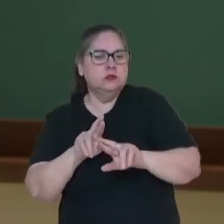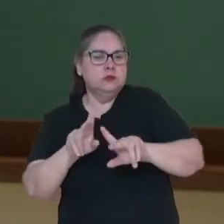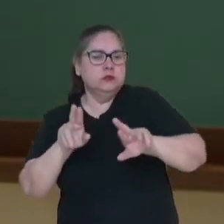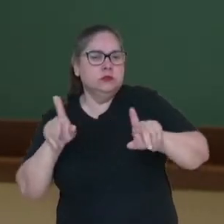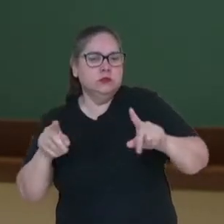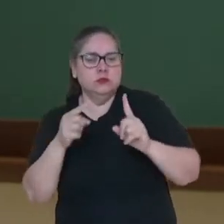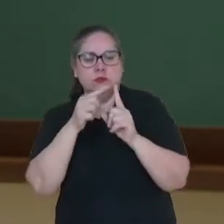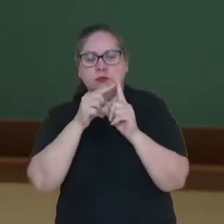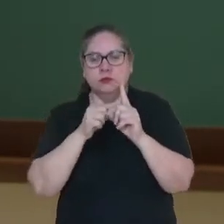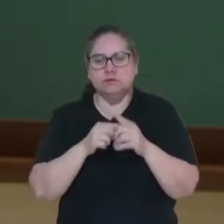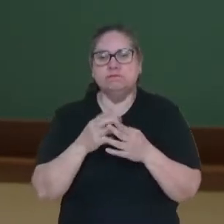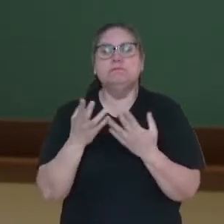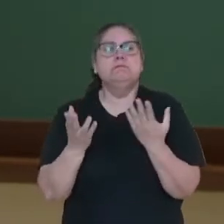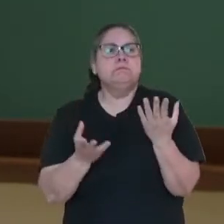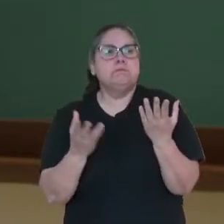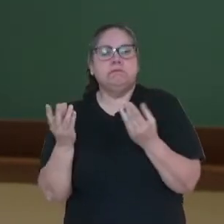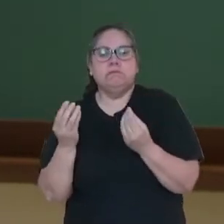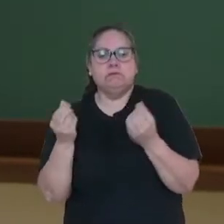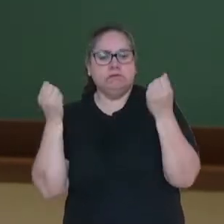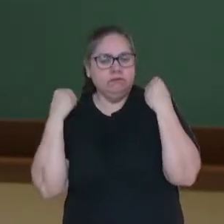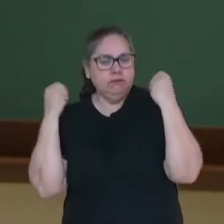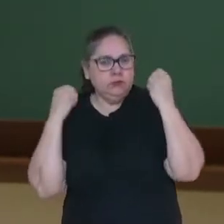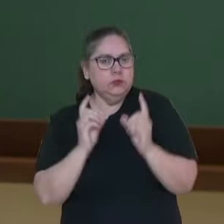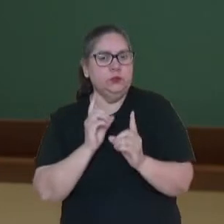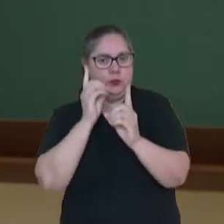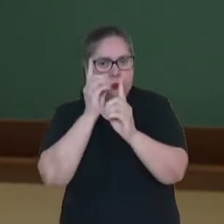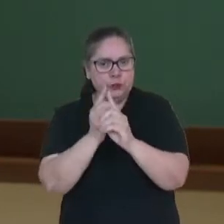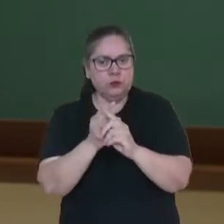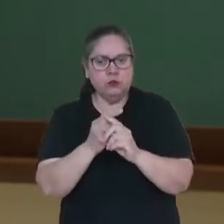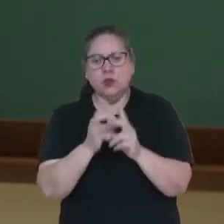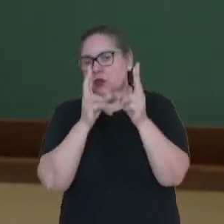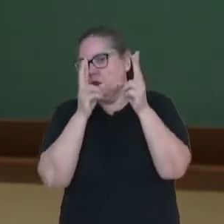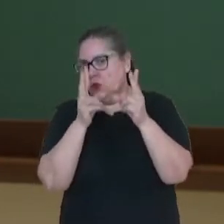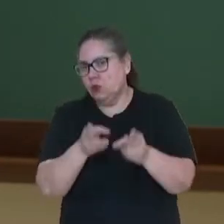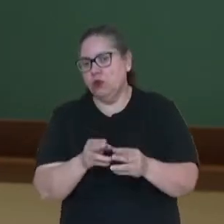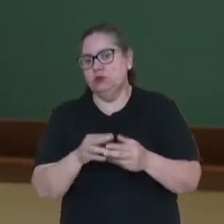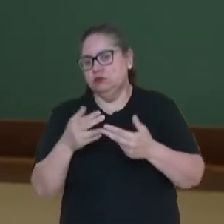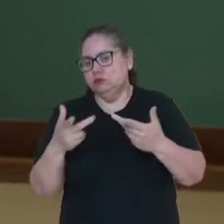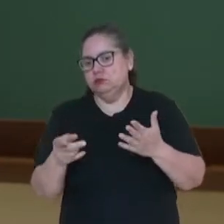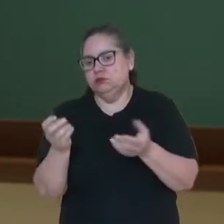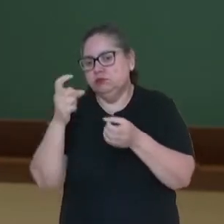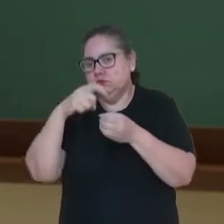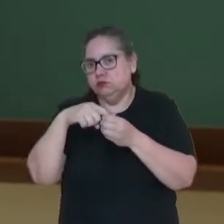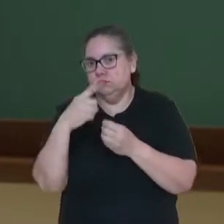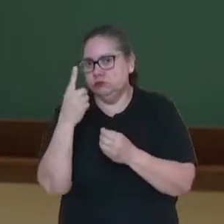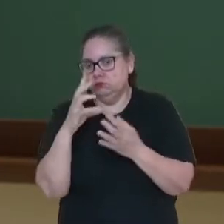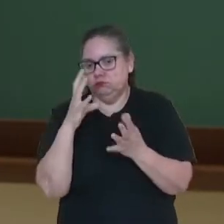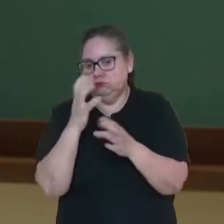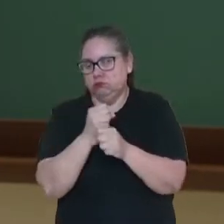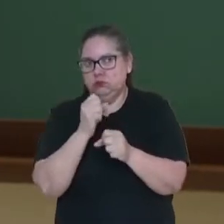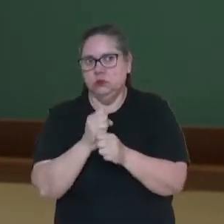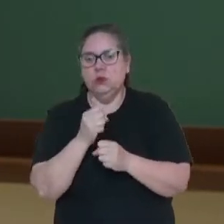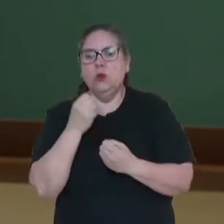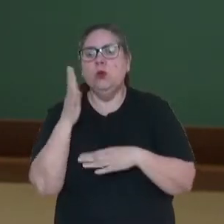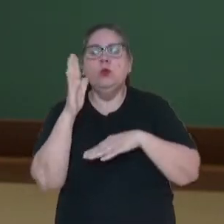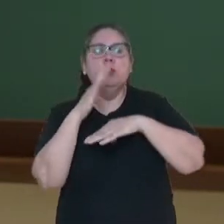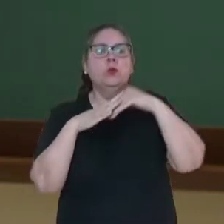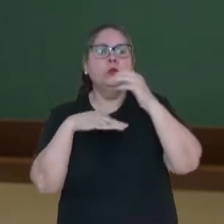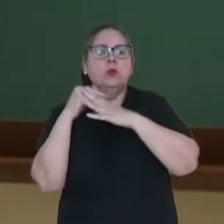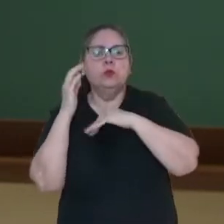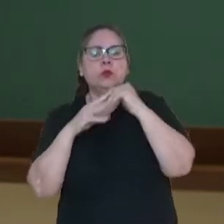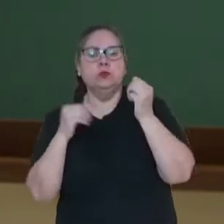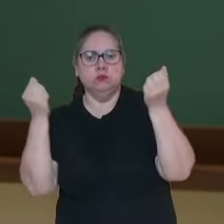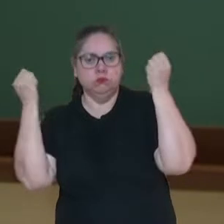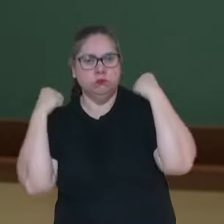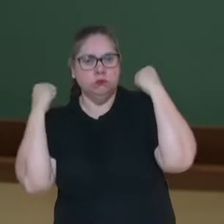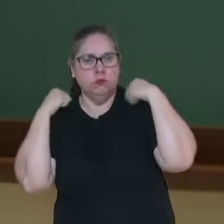diferentes tipos de ginástica encontrar os mesmos elementos, tá? E como podemos praticar ginástica?